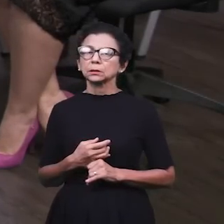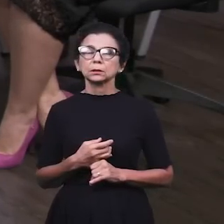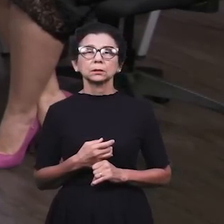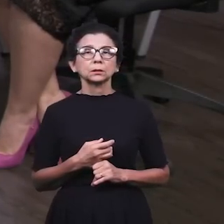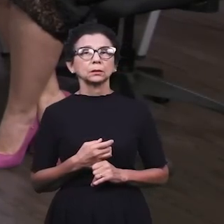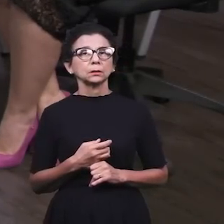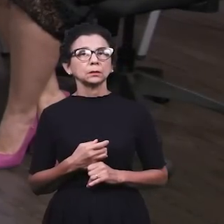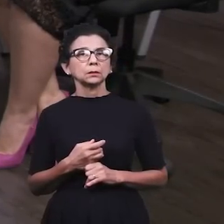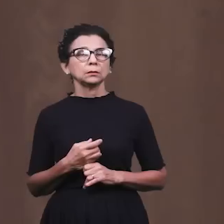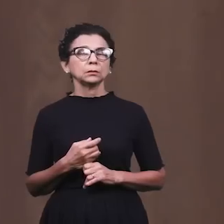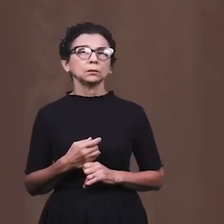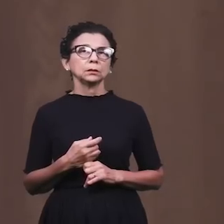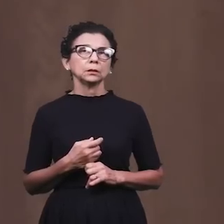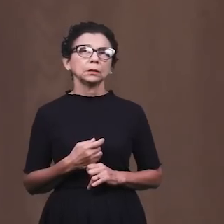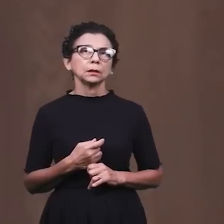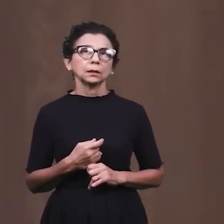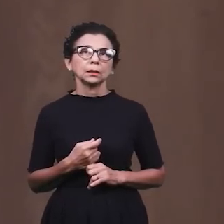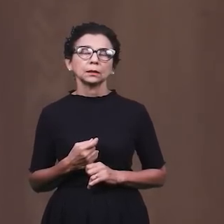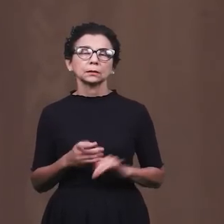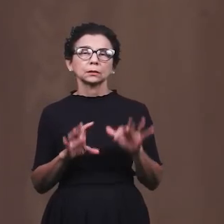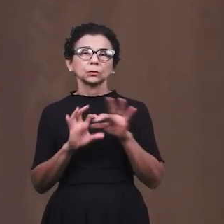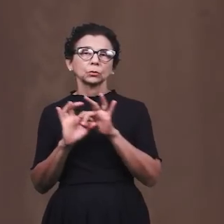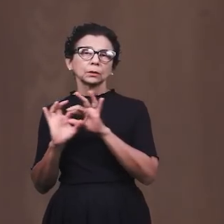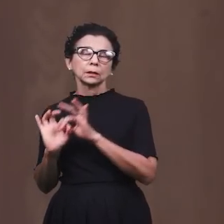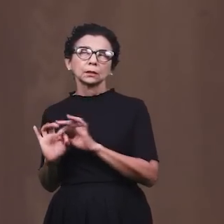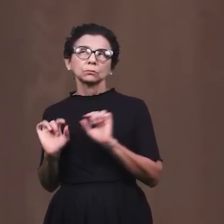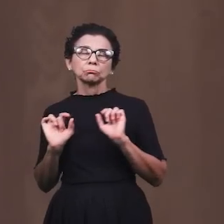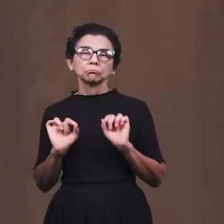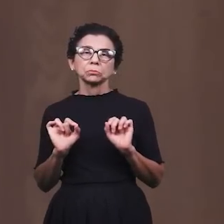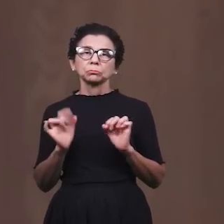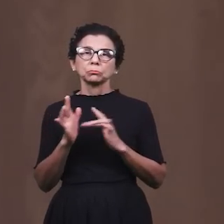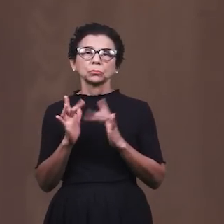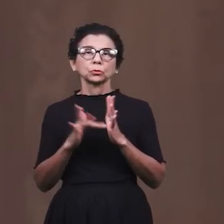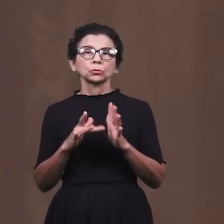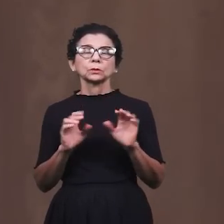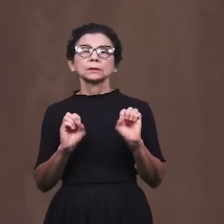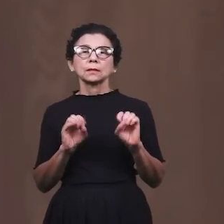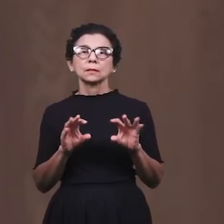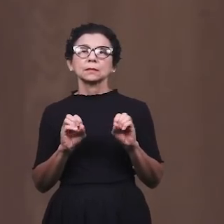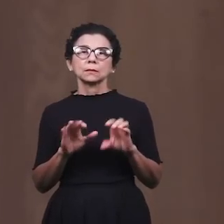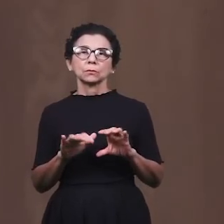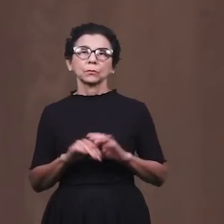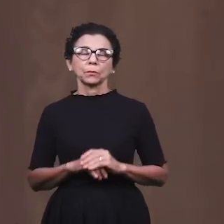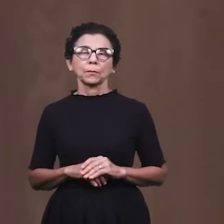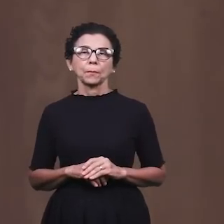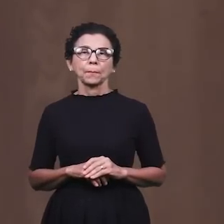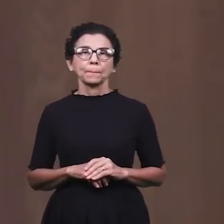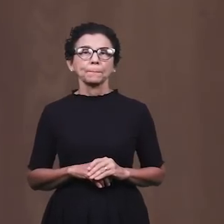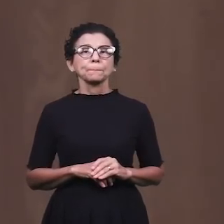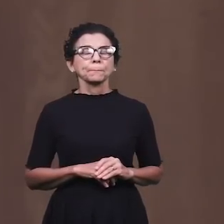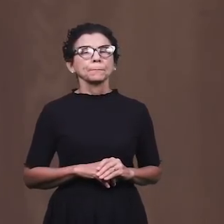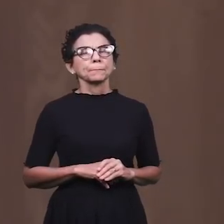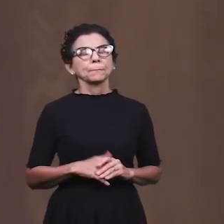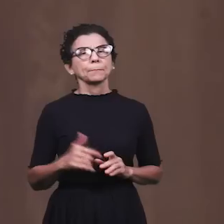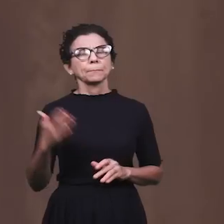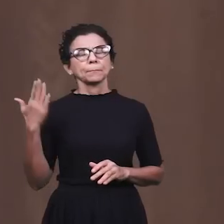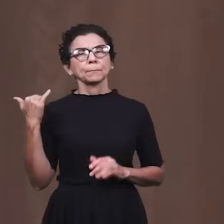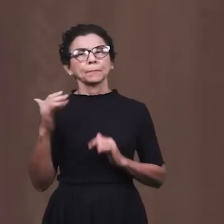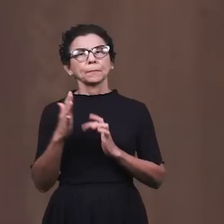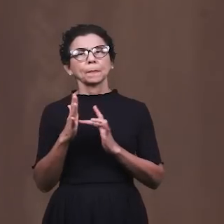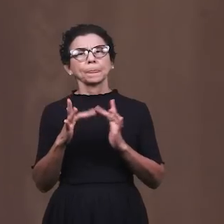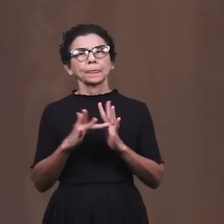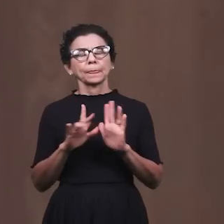ensinou com relação aos dons de maravilhas. Primeira coisa é que o Senhor Jesus, quando ele operou sinais de maravilhas, uma